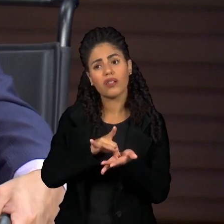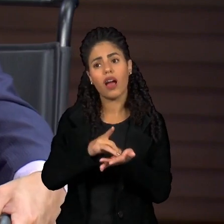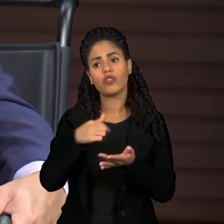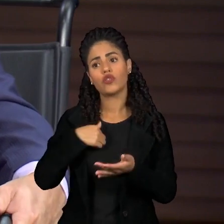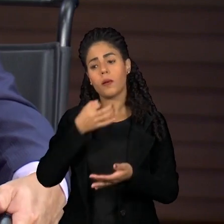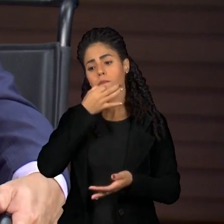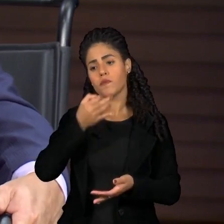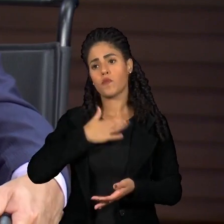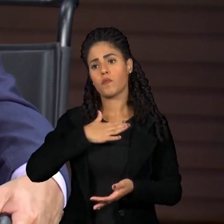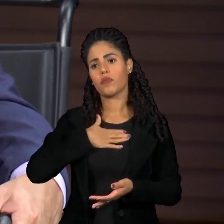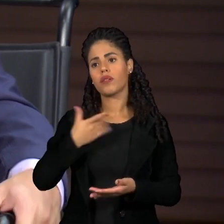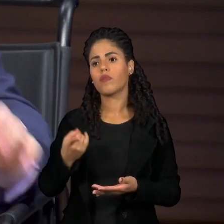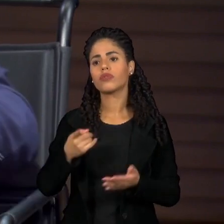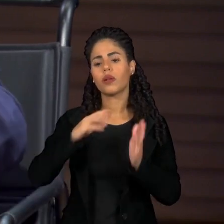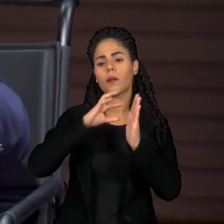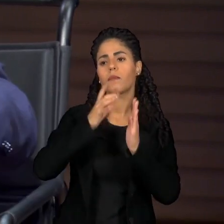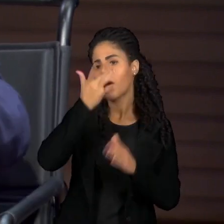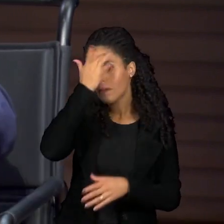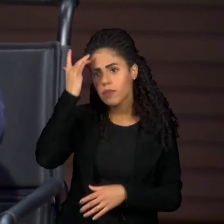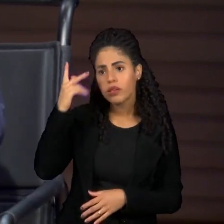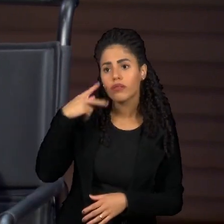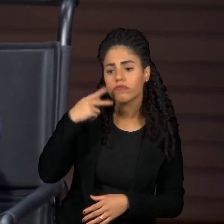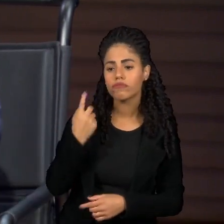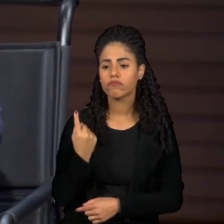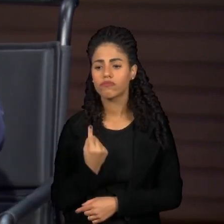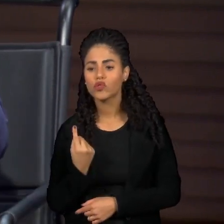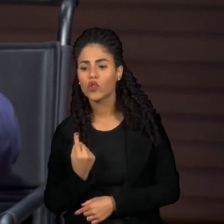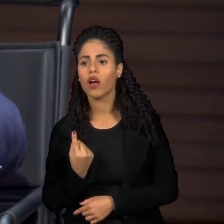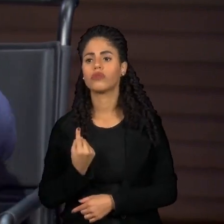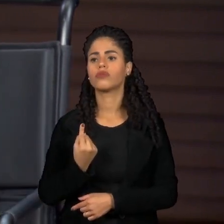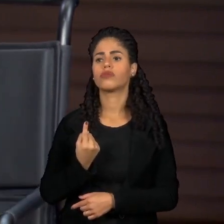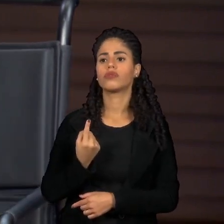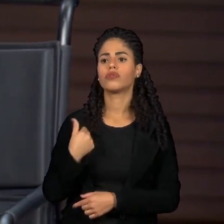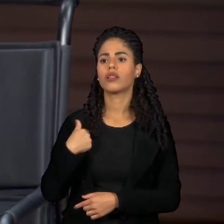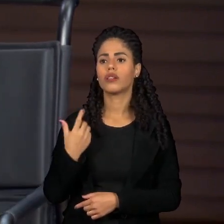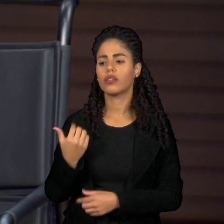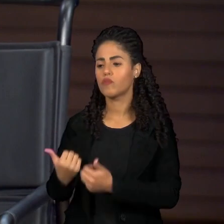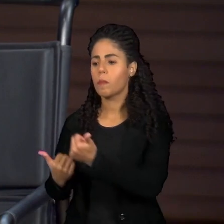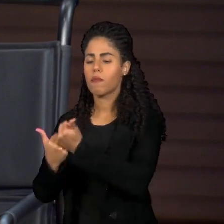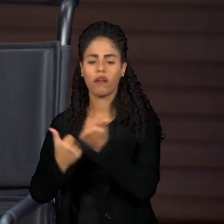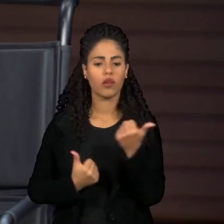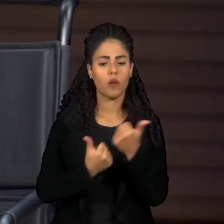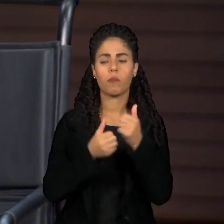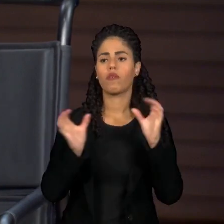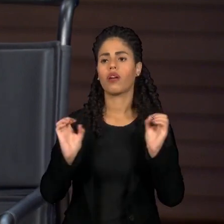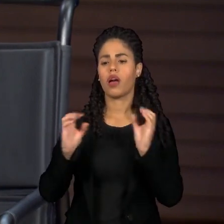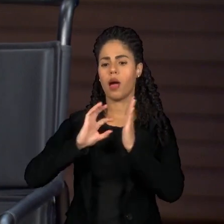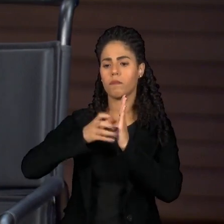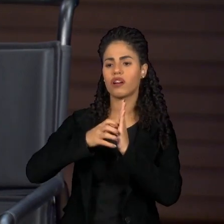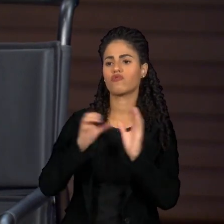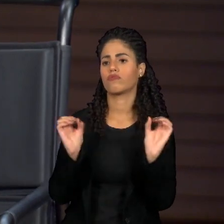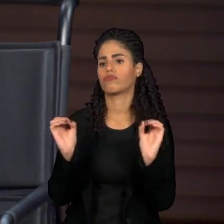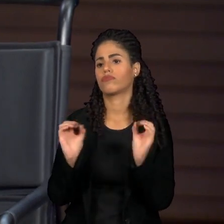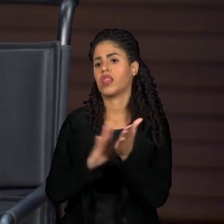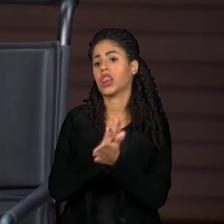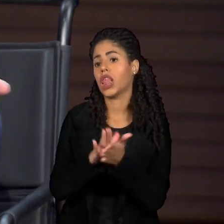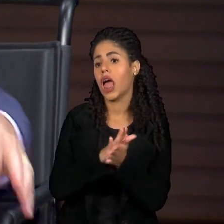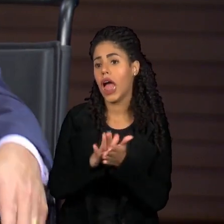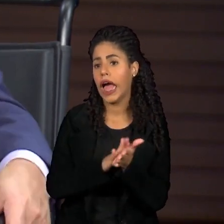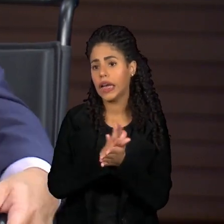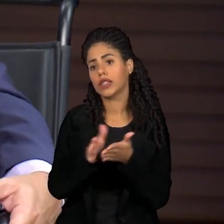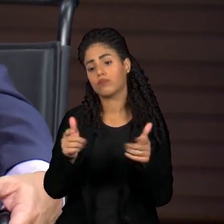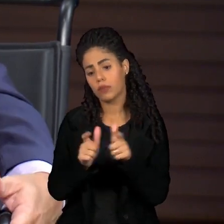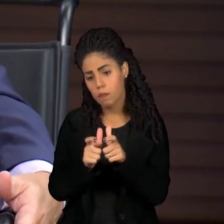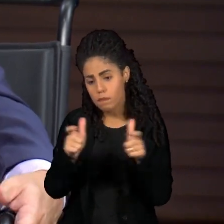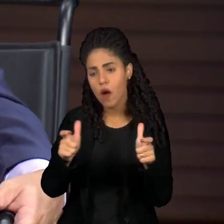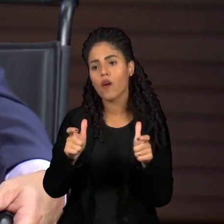leitura, são esses parlamentares individualizados, baixo clero, que quando se organizam, viram aí todo poderoso, porque eles são